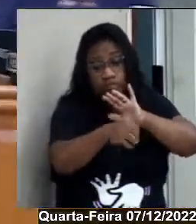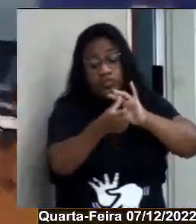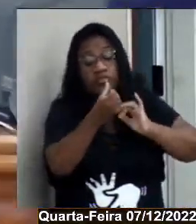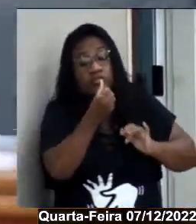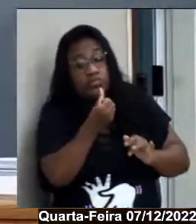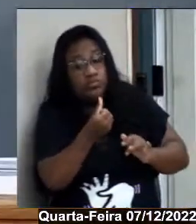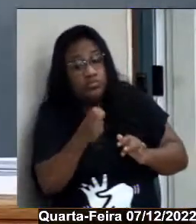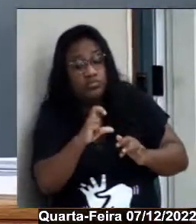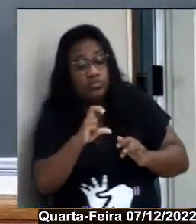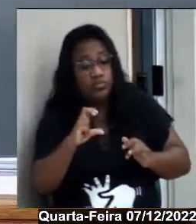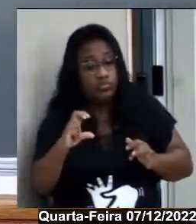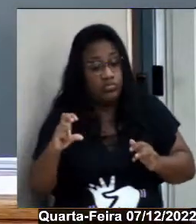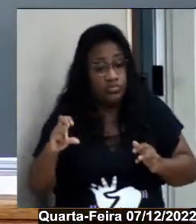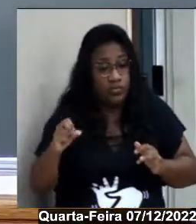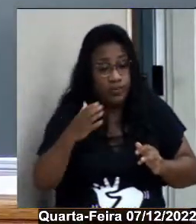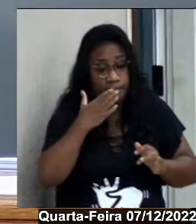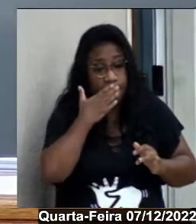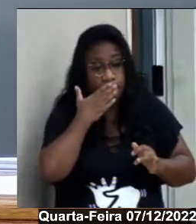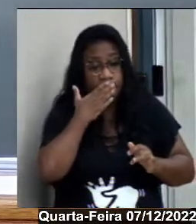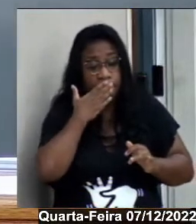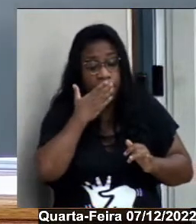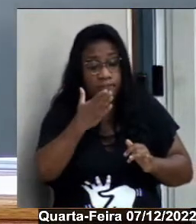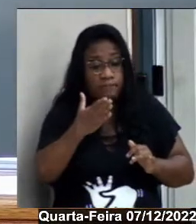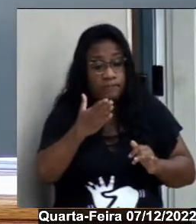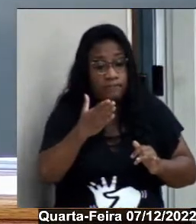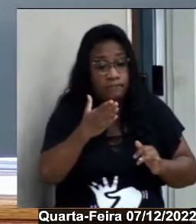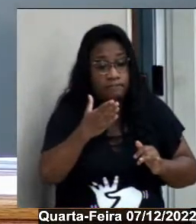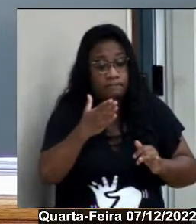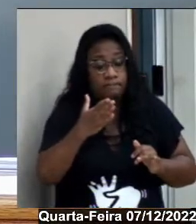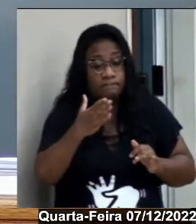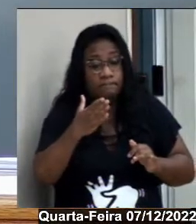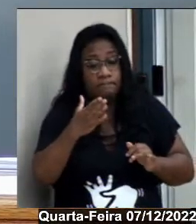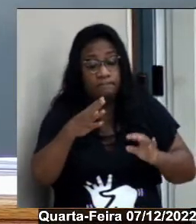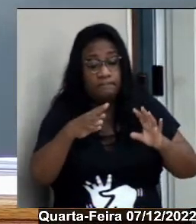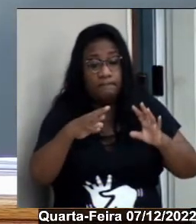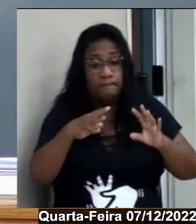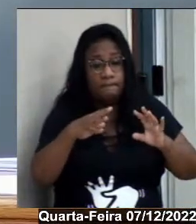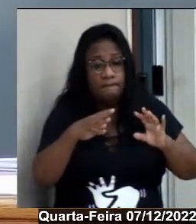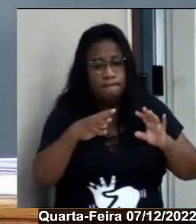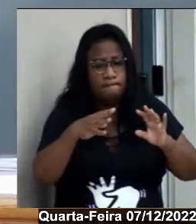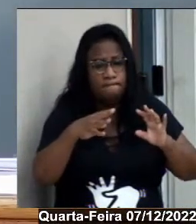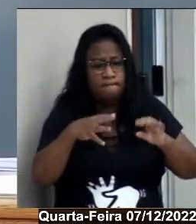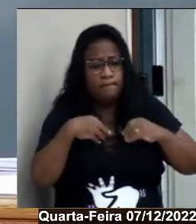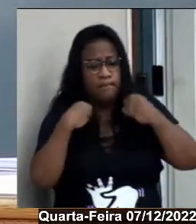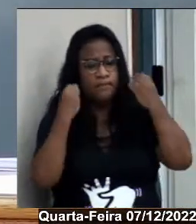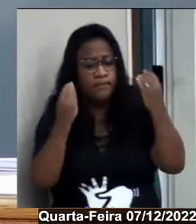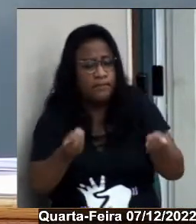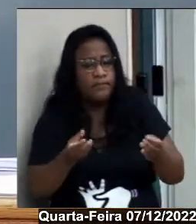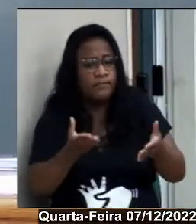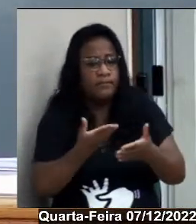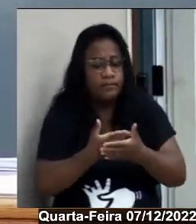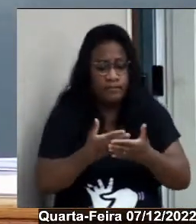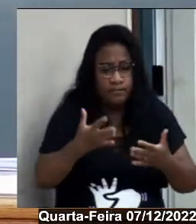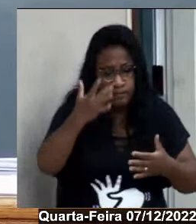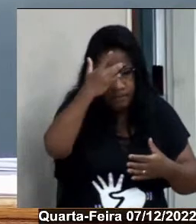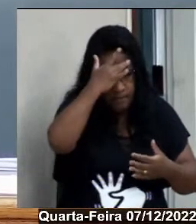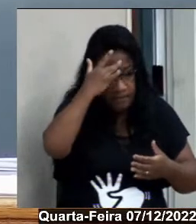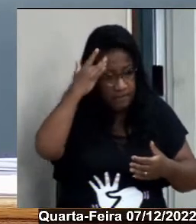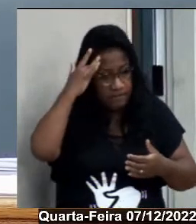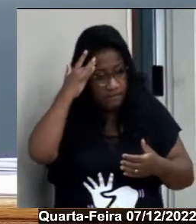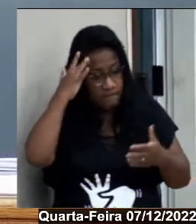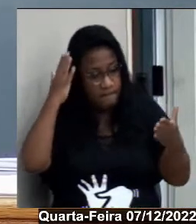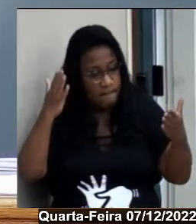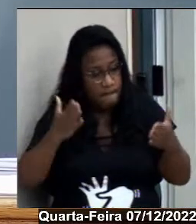número 650/2022, indica ao chefe do Poder Executivo Municipal que seja efetuado estudos para implantação de rede de esgoto, guia,